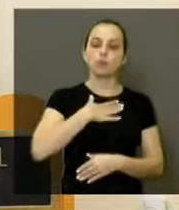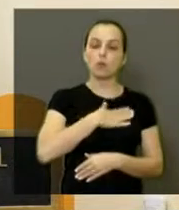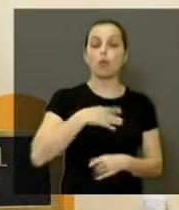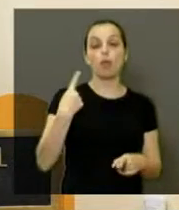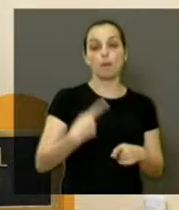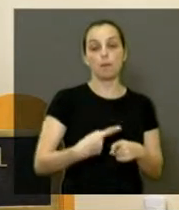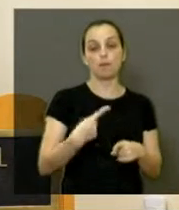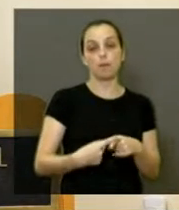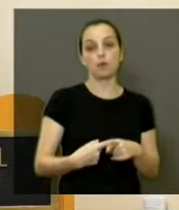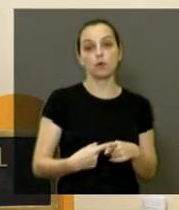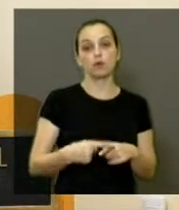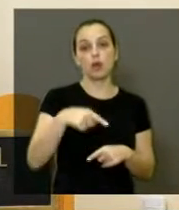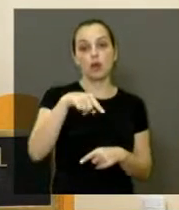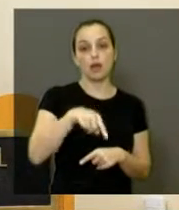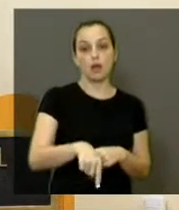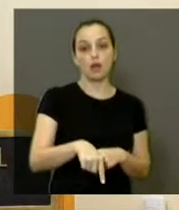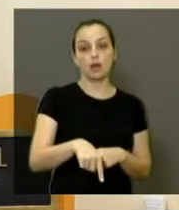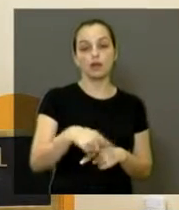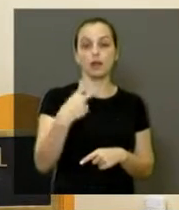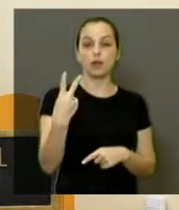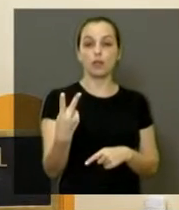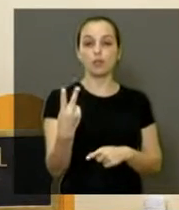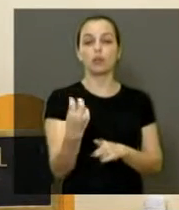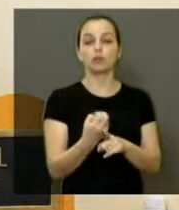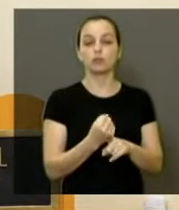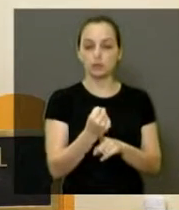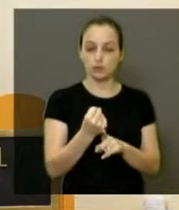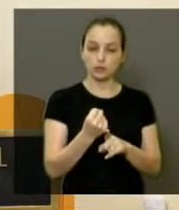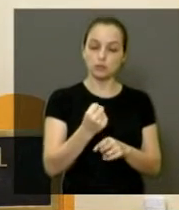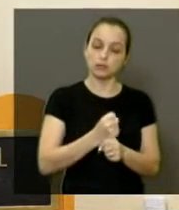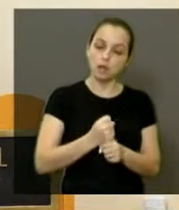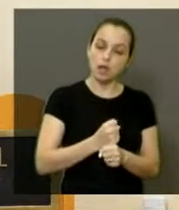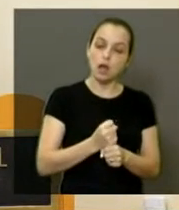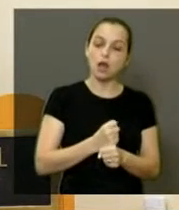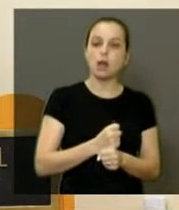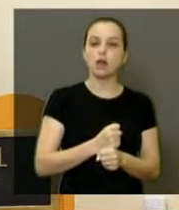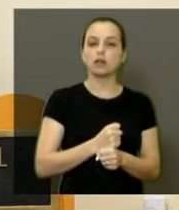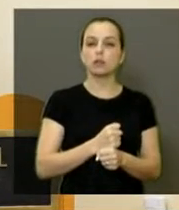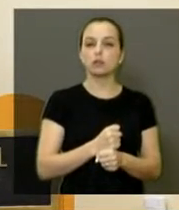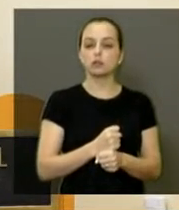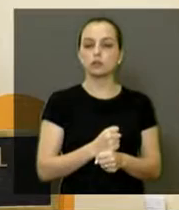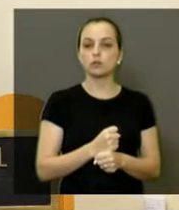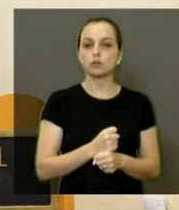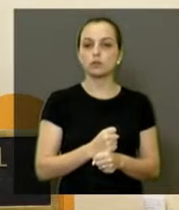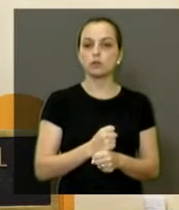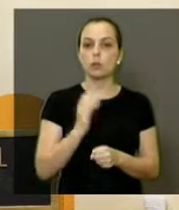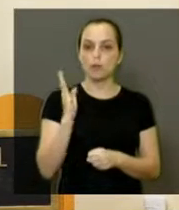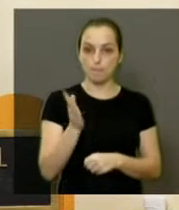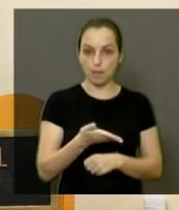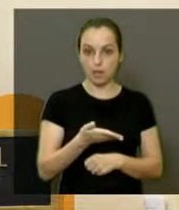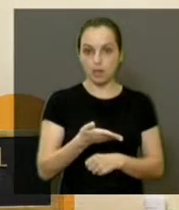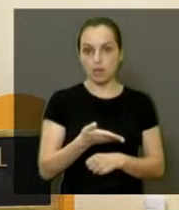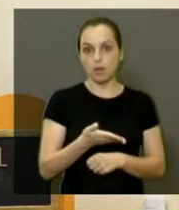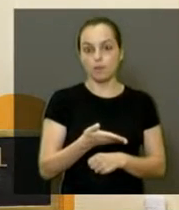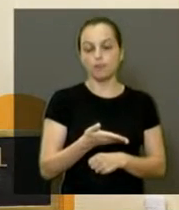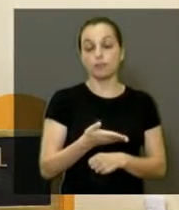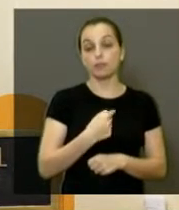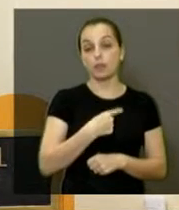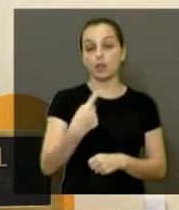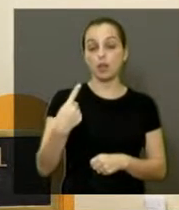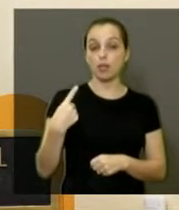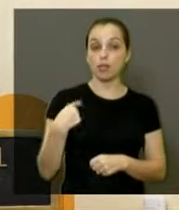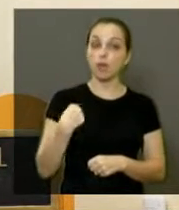a gente está aqui há 2 anos e meio, quase 3, e nós pegamos uma fase do